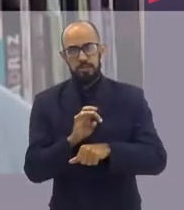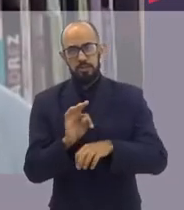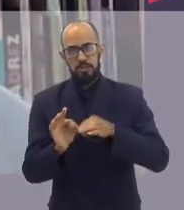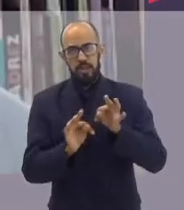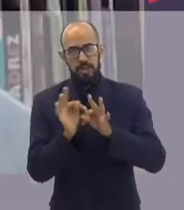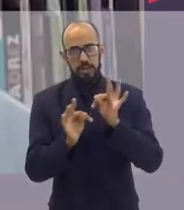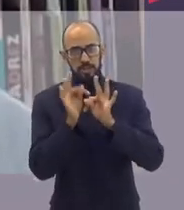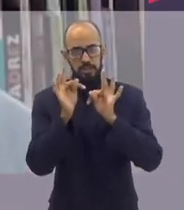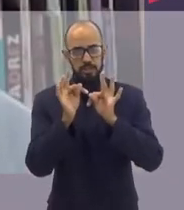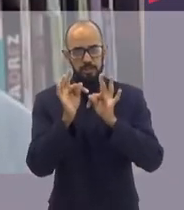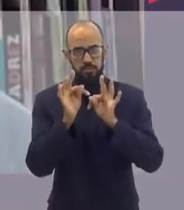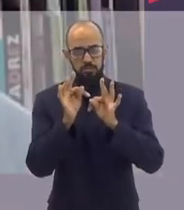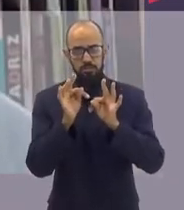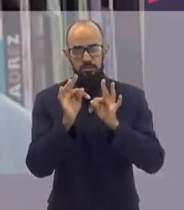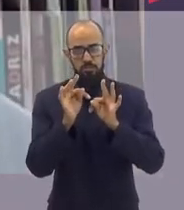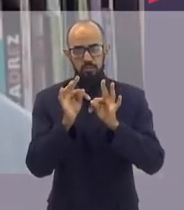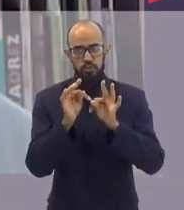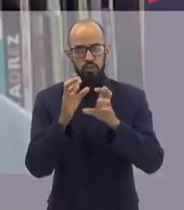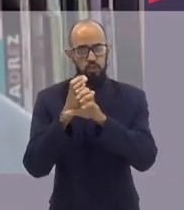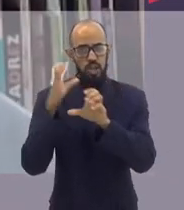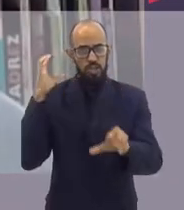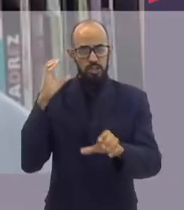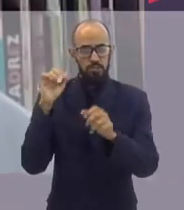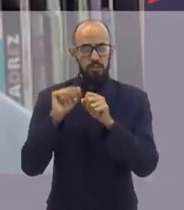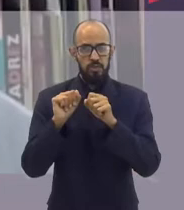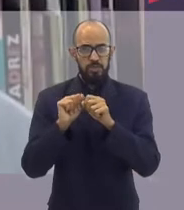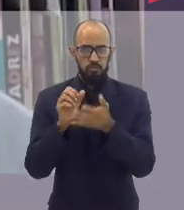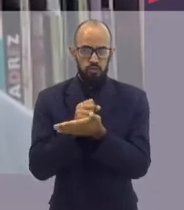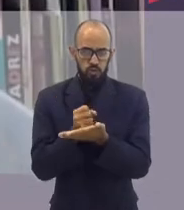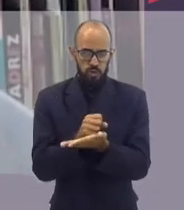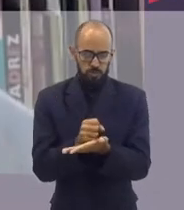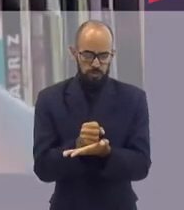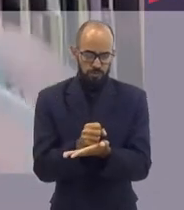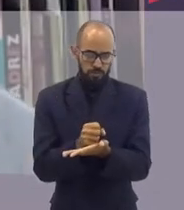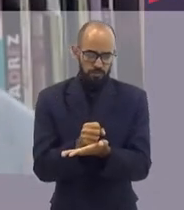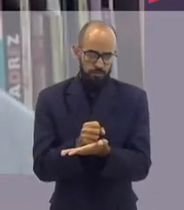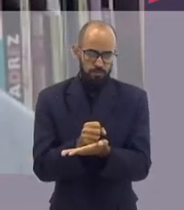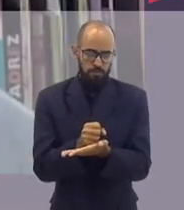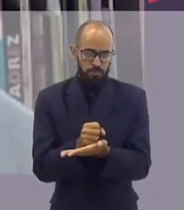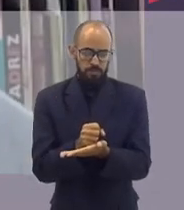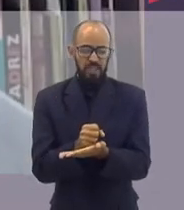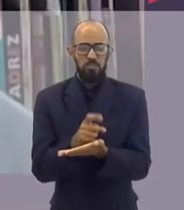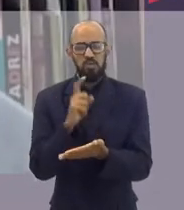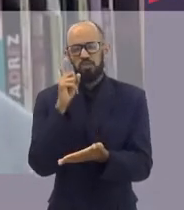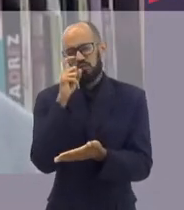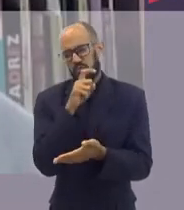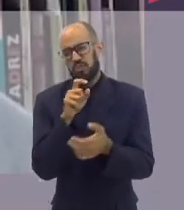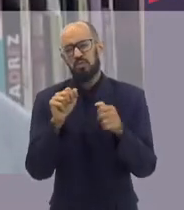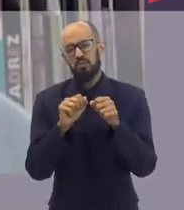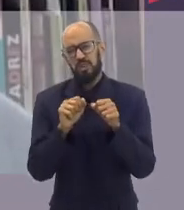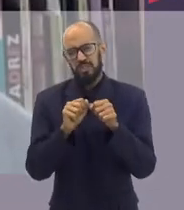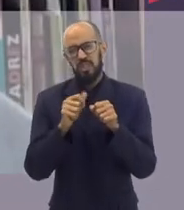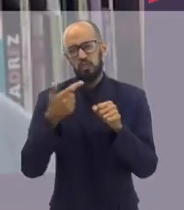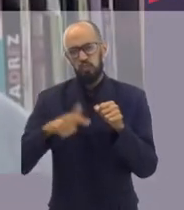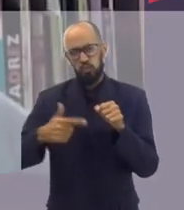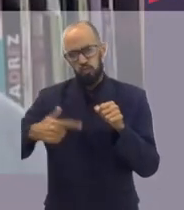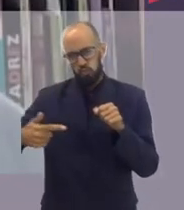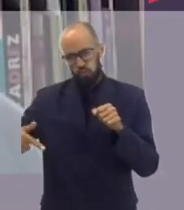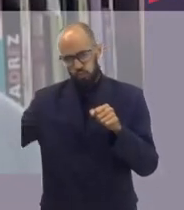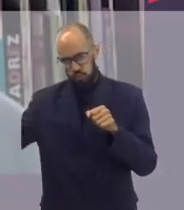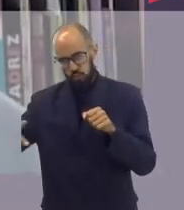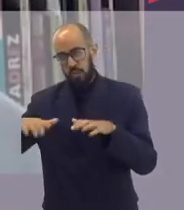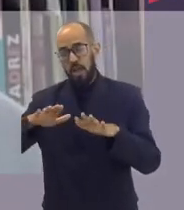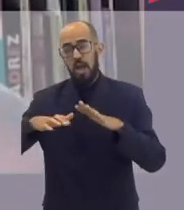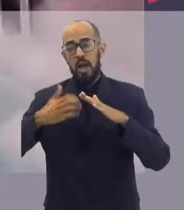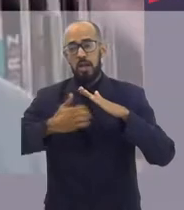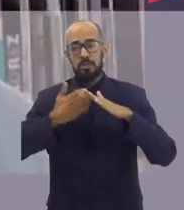engenharia para fazer videogame, né? Porque são coisas que são feitas muito de maneira um a um, assim, né? Então é difícil repetir uma sequência de jogos, né? Claro que